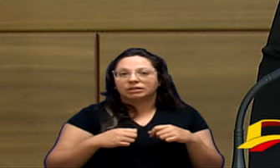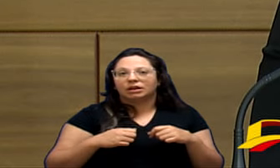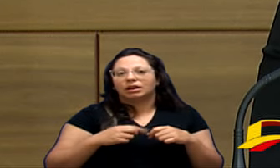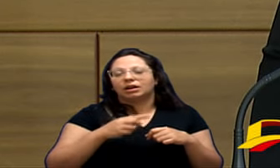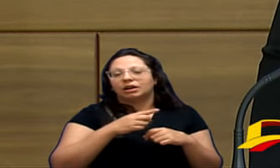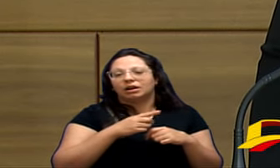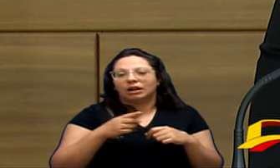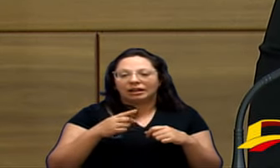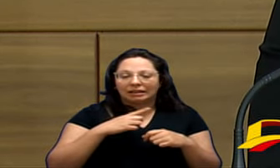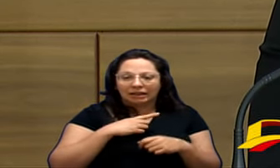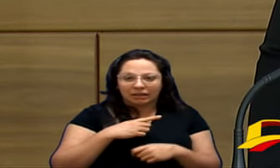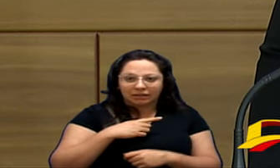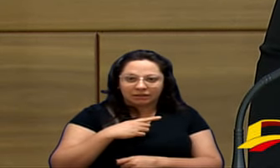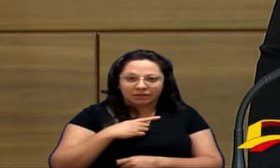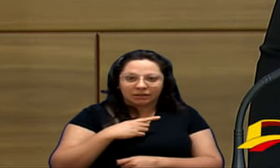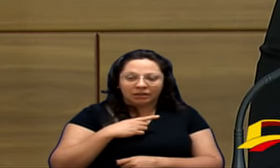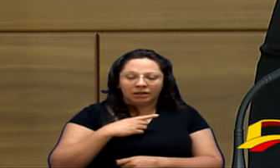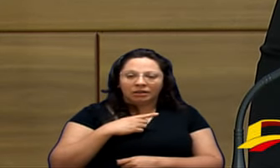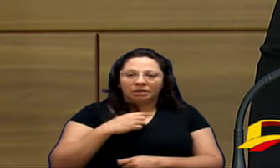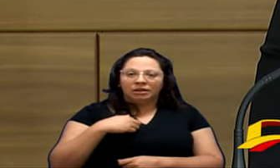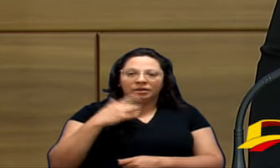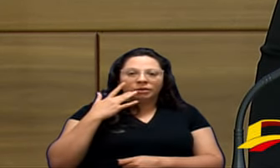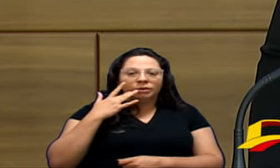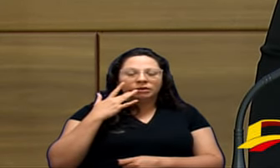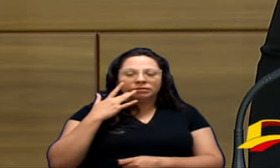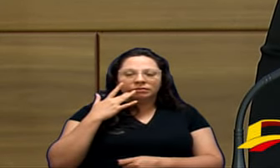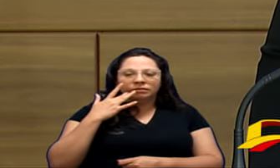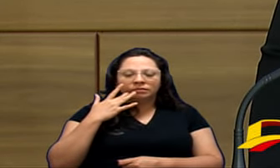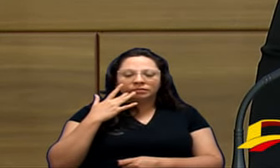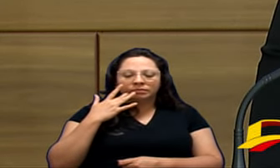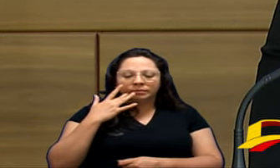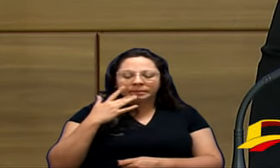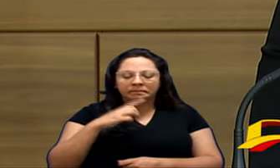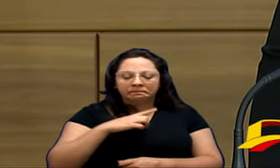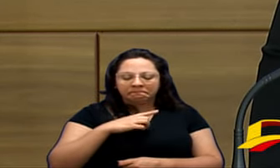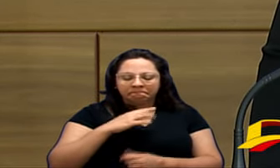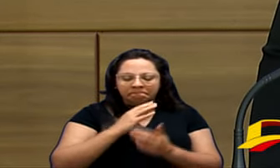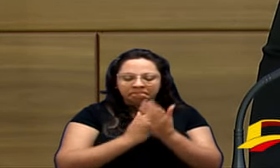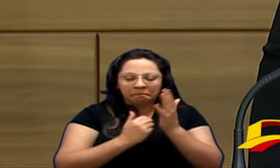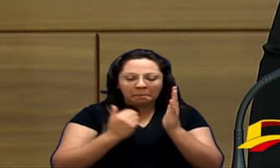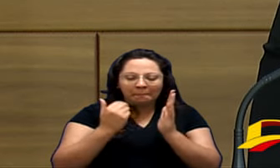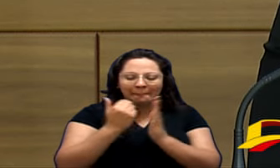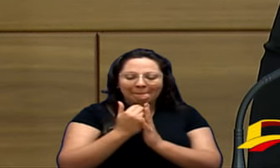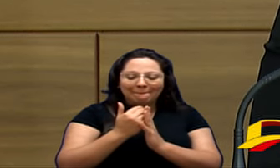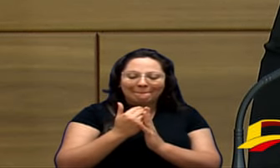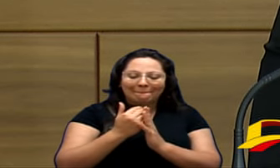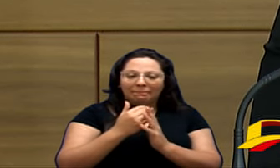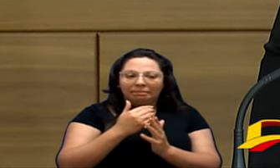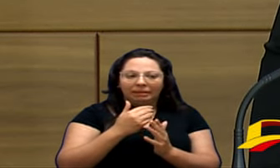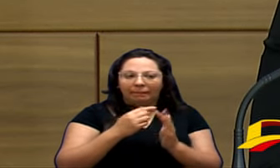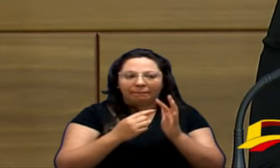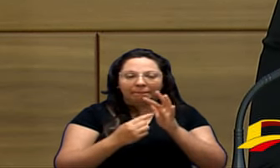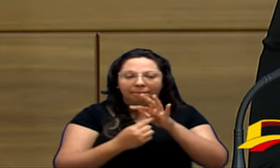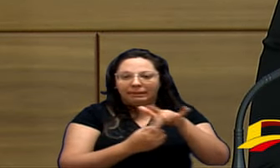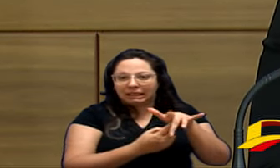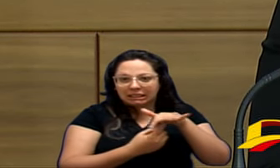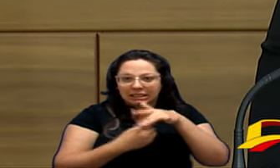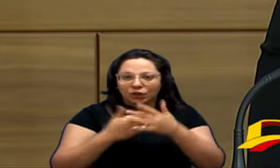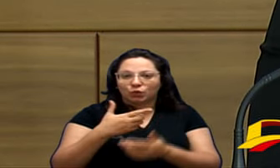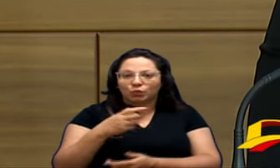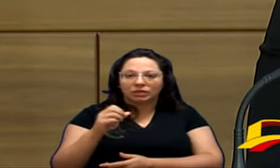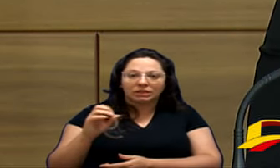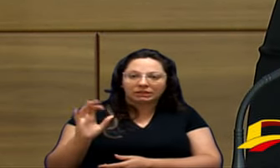acontecer temos acredita que tranquilamente mais de de né de 200 praças municipais mas as